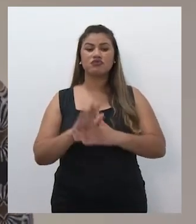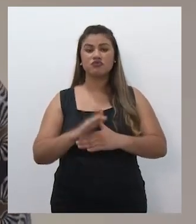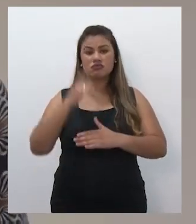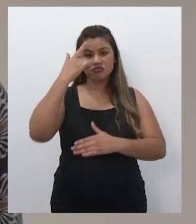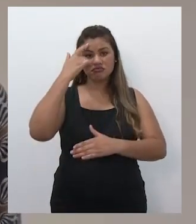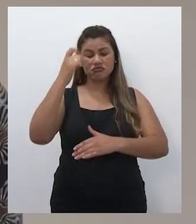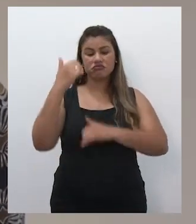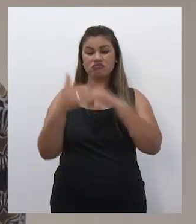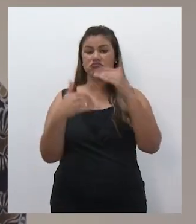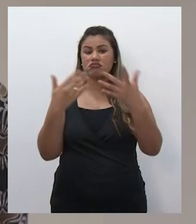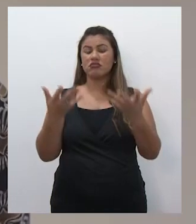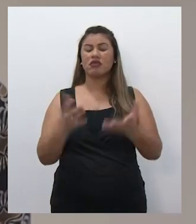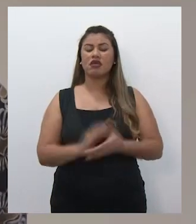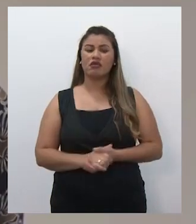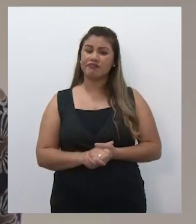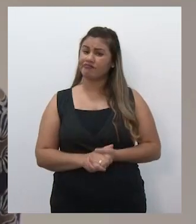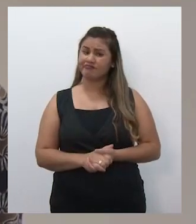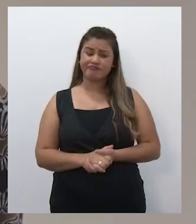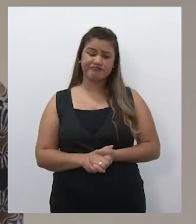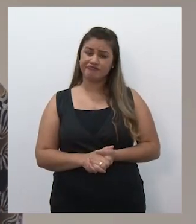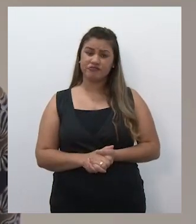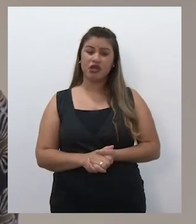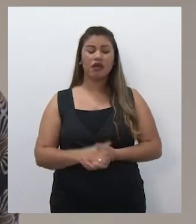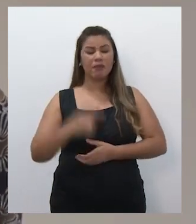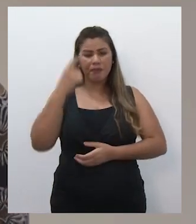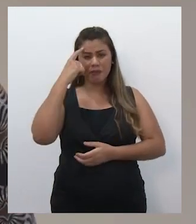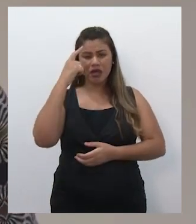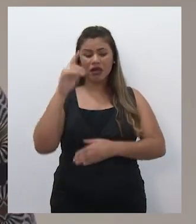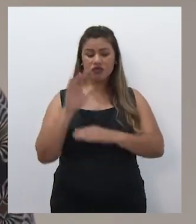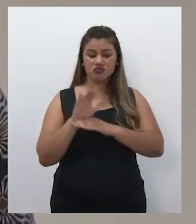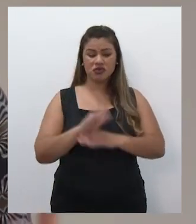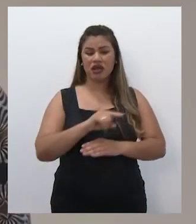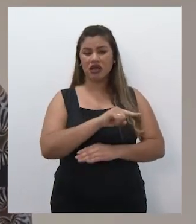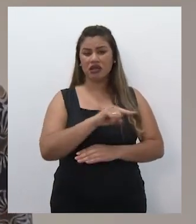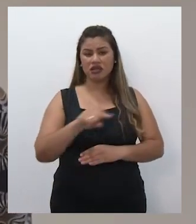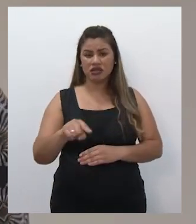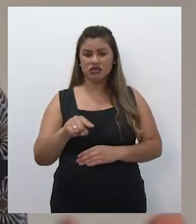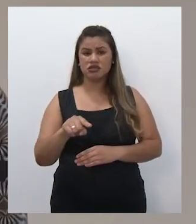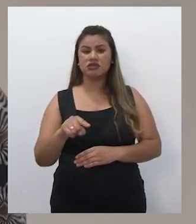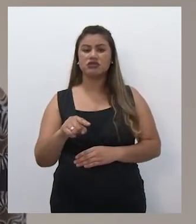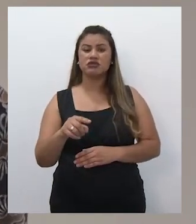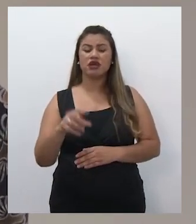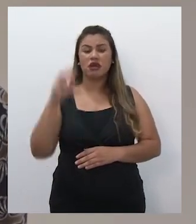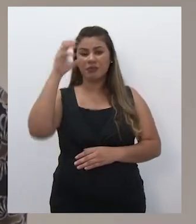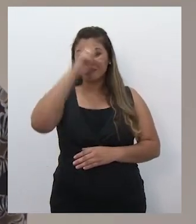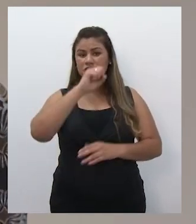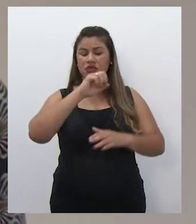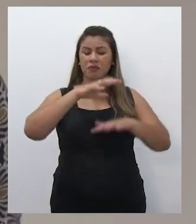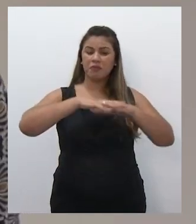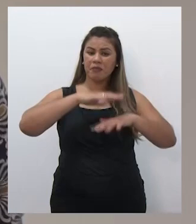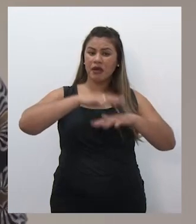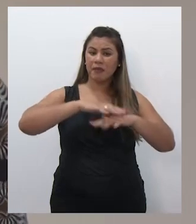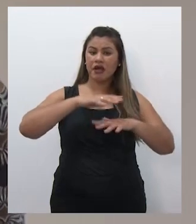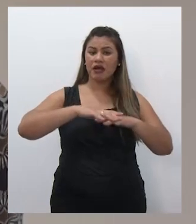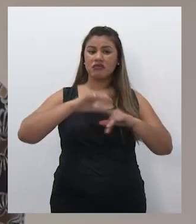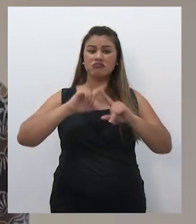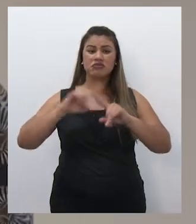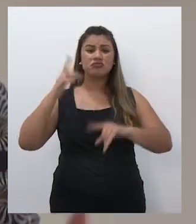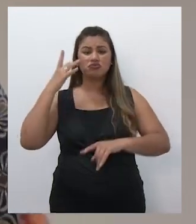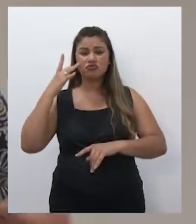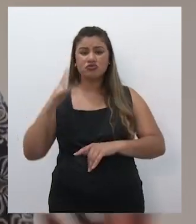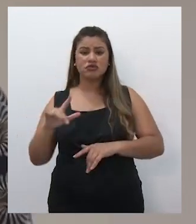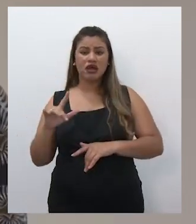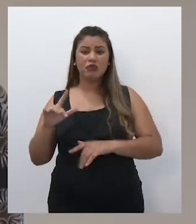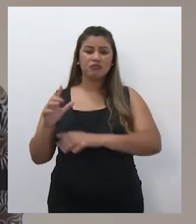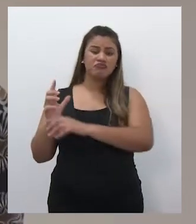ideias. Não adianta também a gente desenvolver a capacidade deles de lidar com os conhecimentos matemáticos se eles não sabem